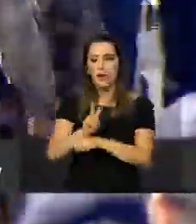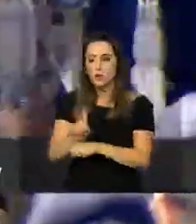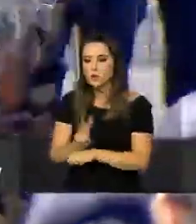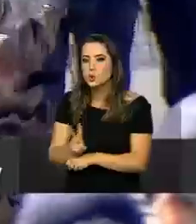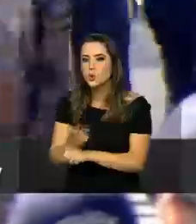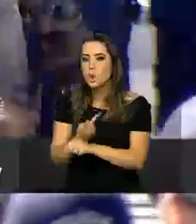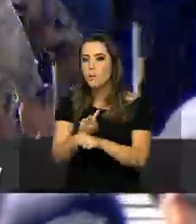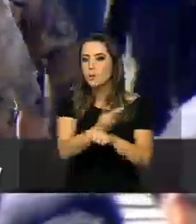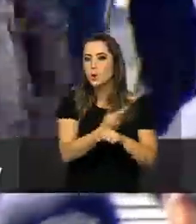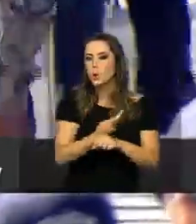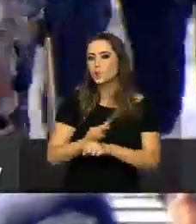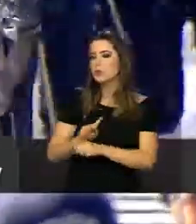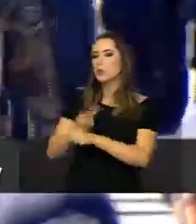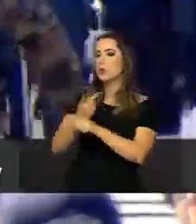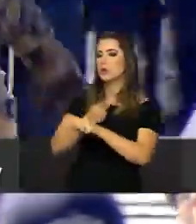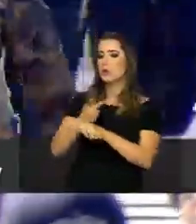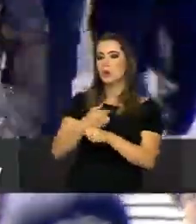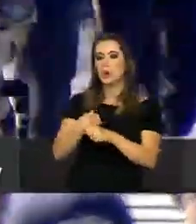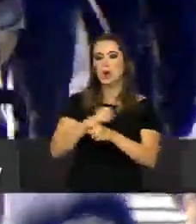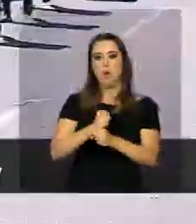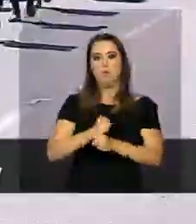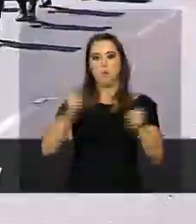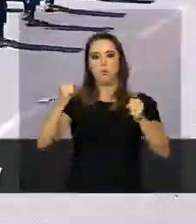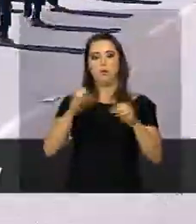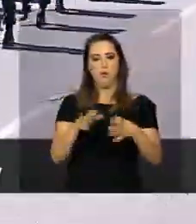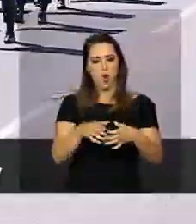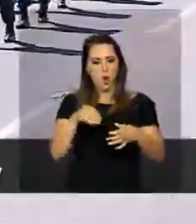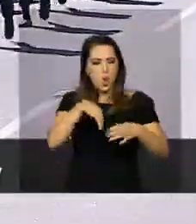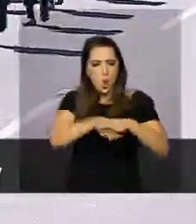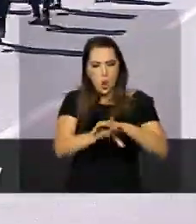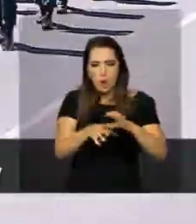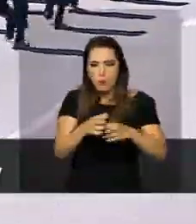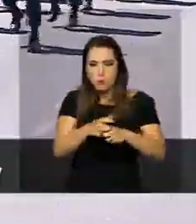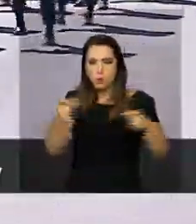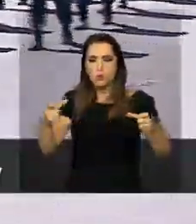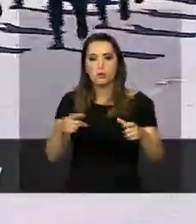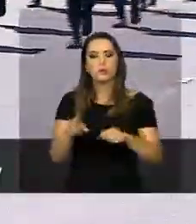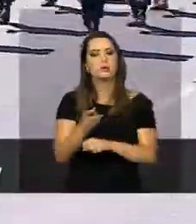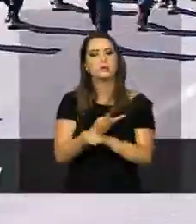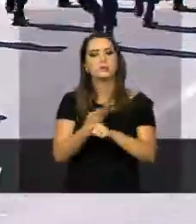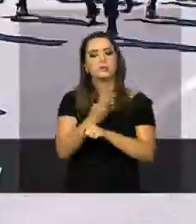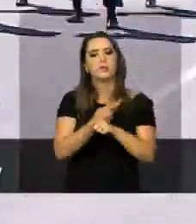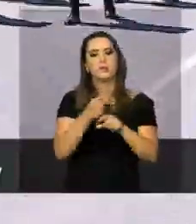rastreamento de explosivos, varreduras,